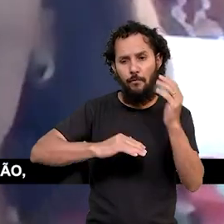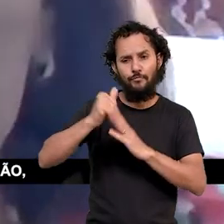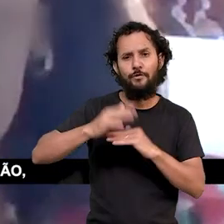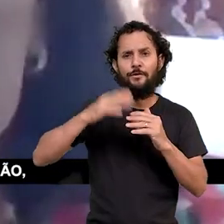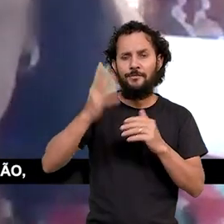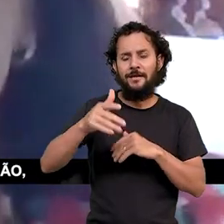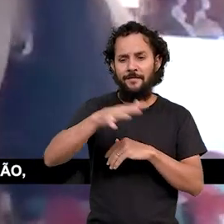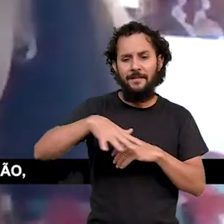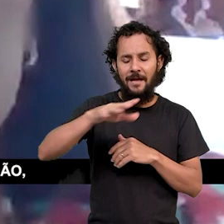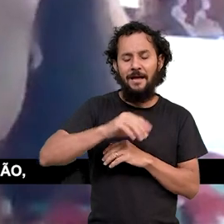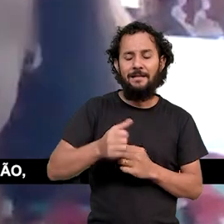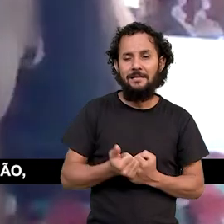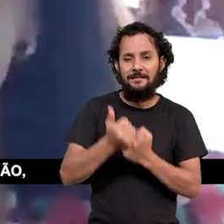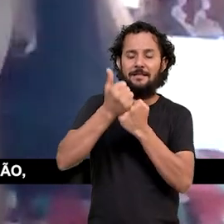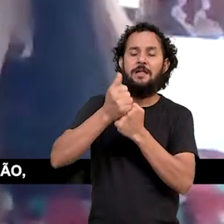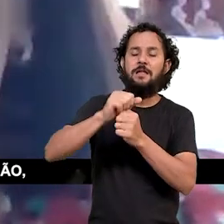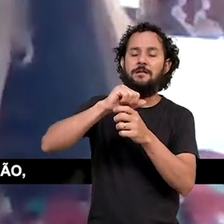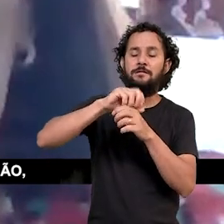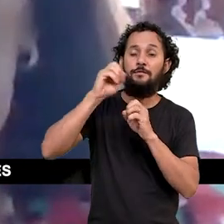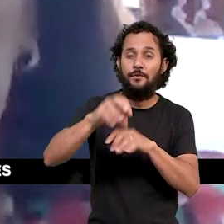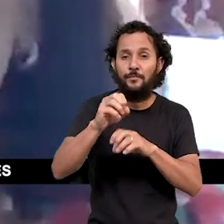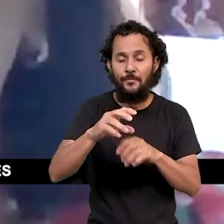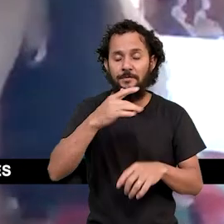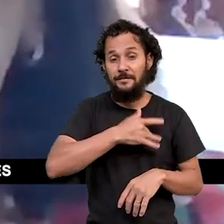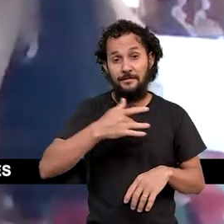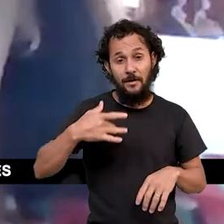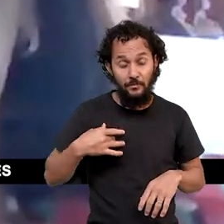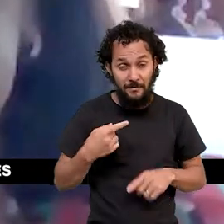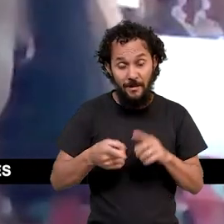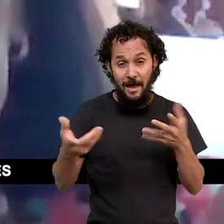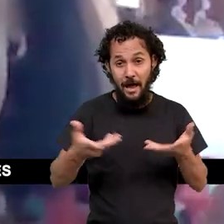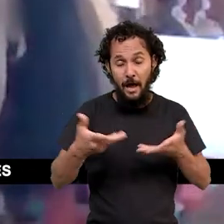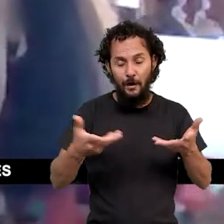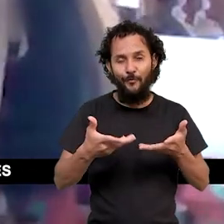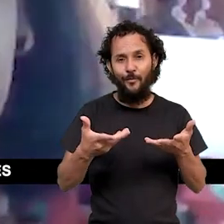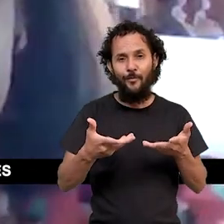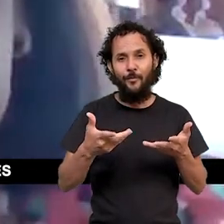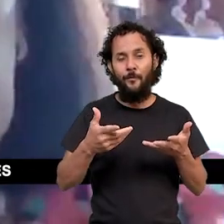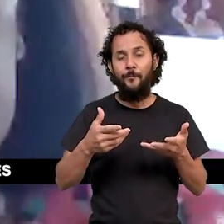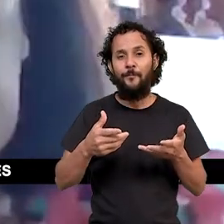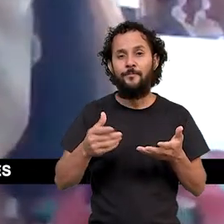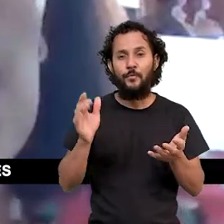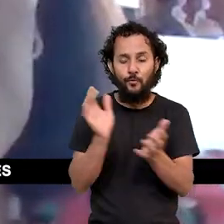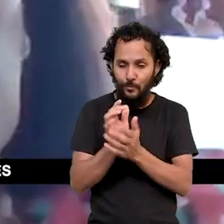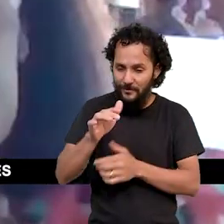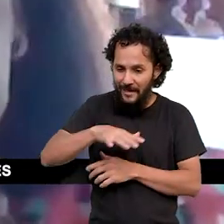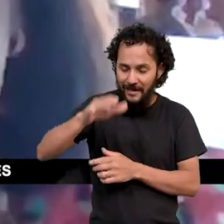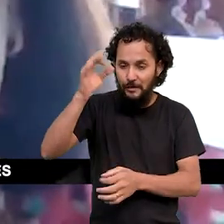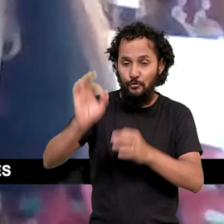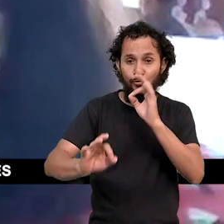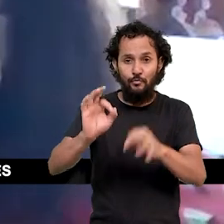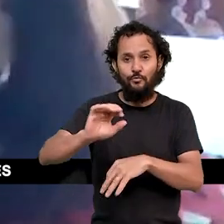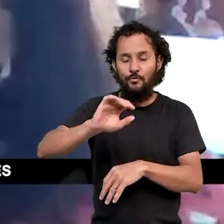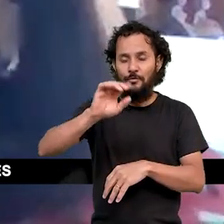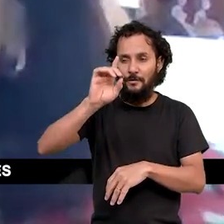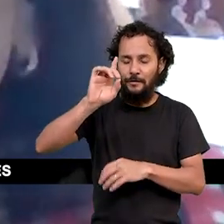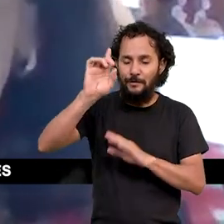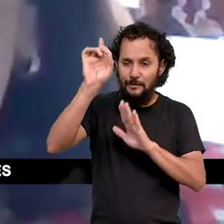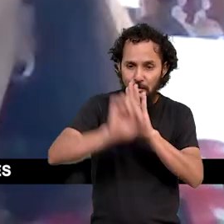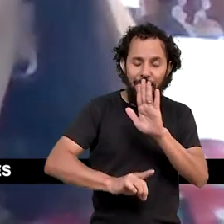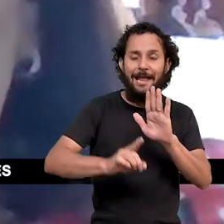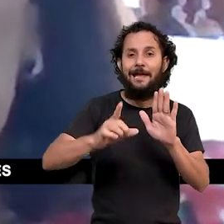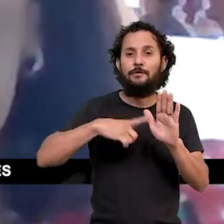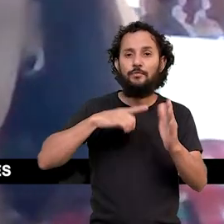profissionais da área da assistência, da educação, da saúde, agora operadores do direito entram num novo